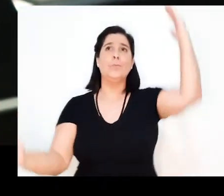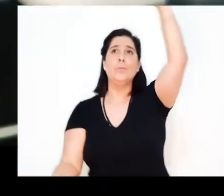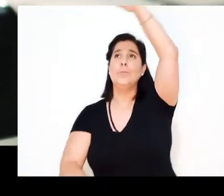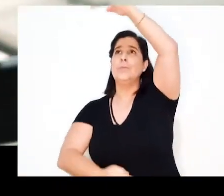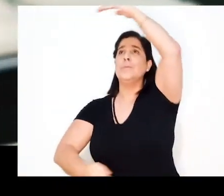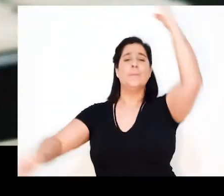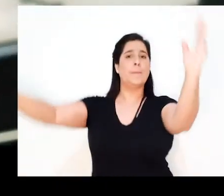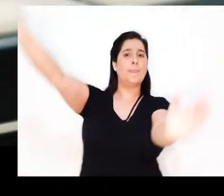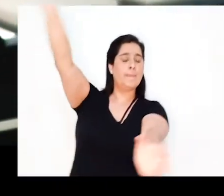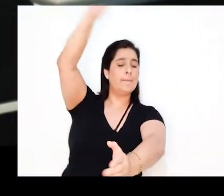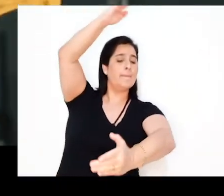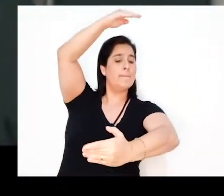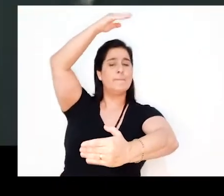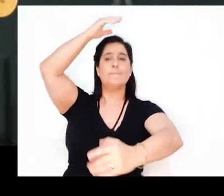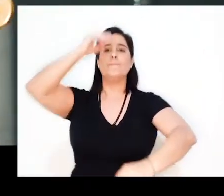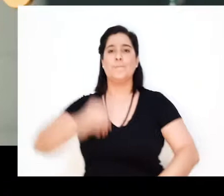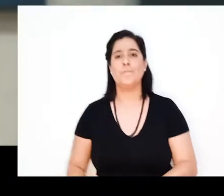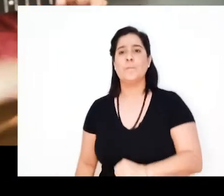bailarina.